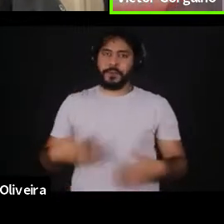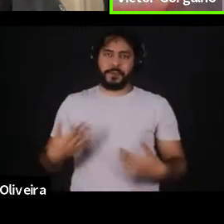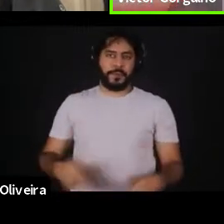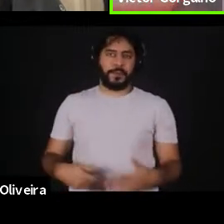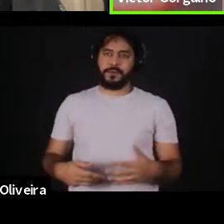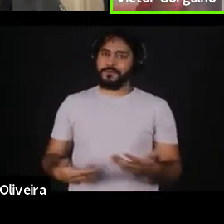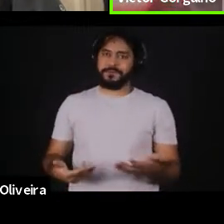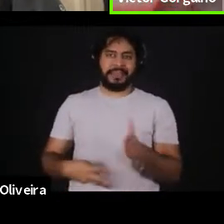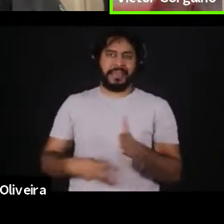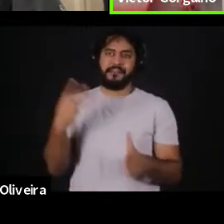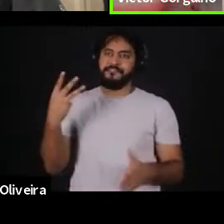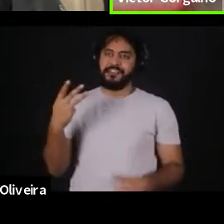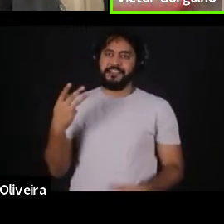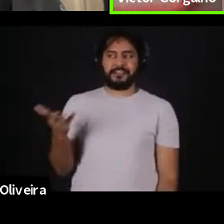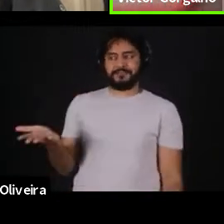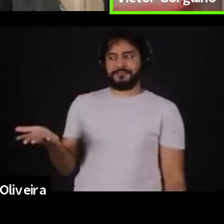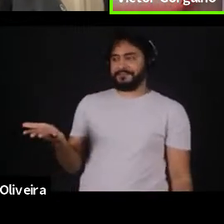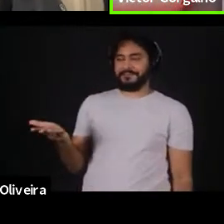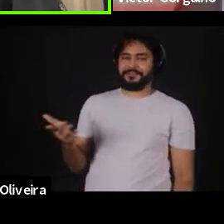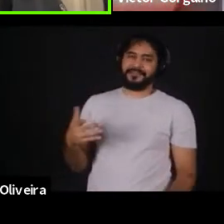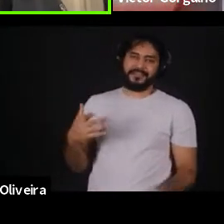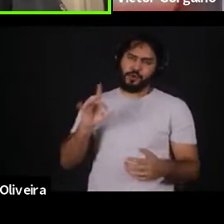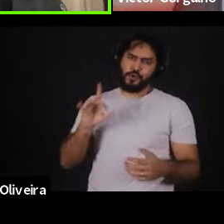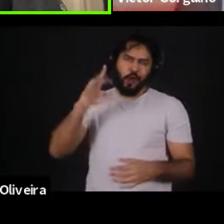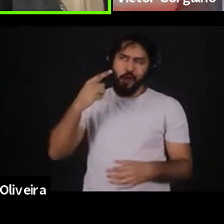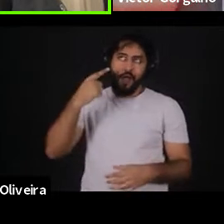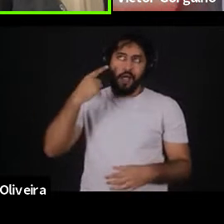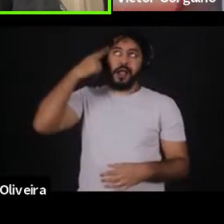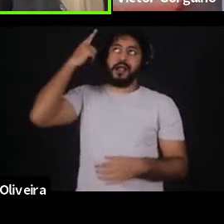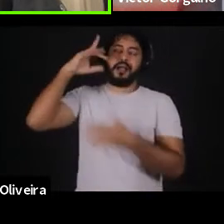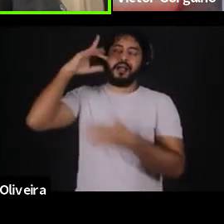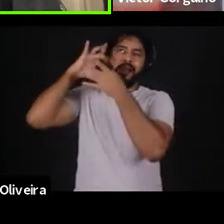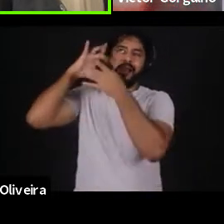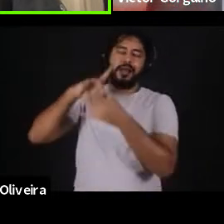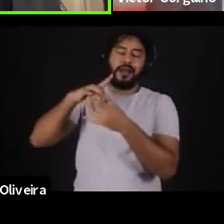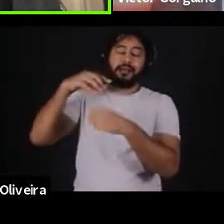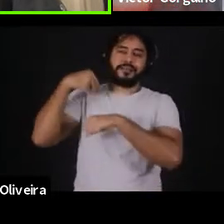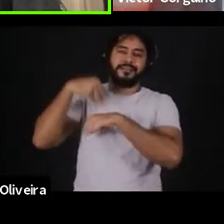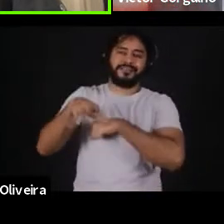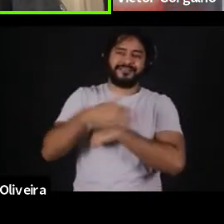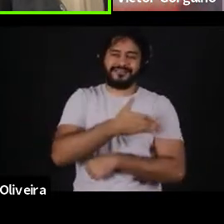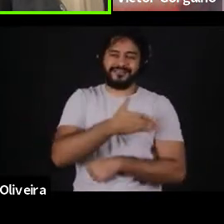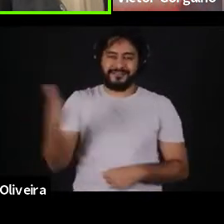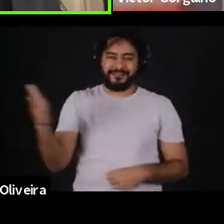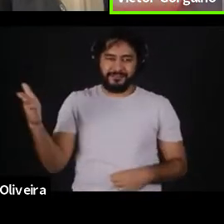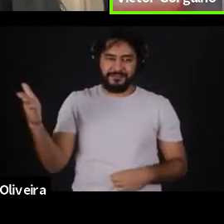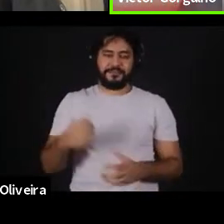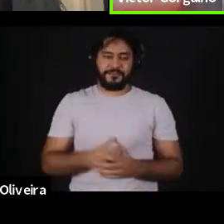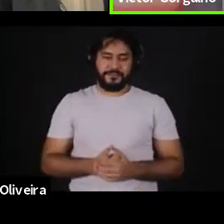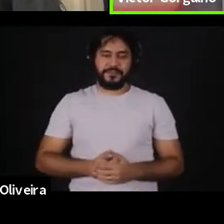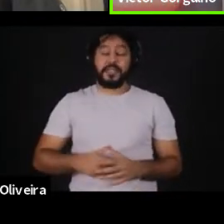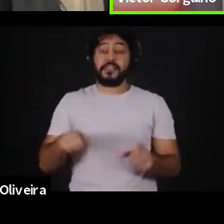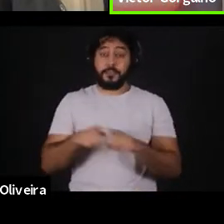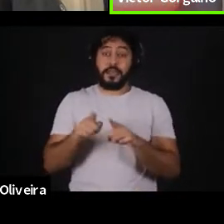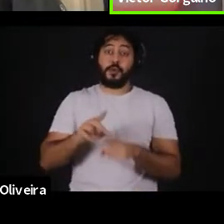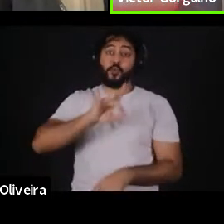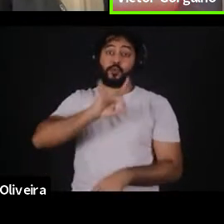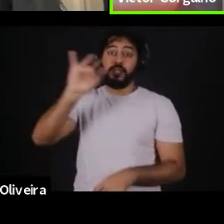mais compartilhando os fios soltos que me vieram a partir da conversa de vocês e a partir do dia em que eu vi